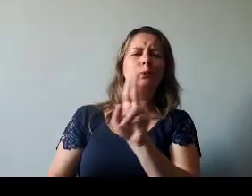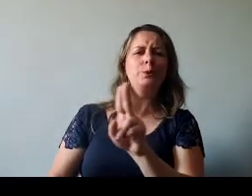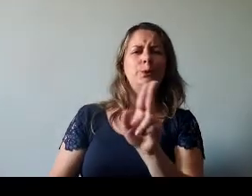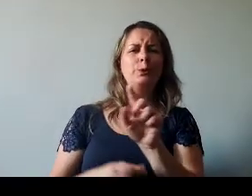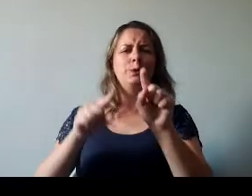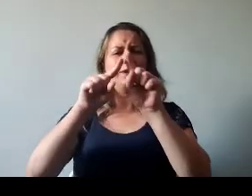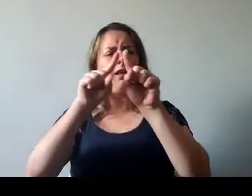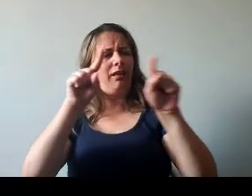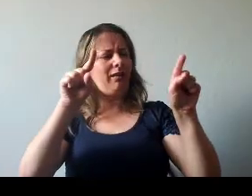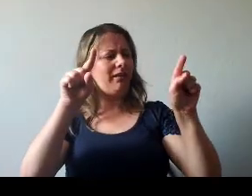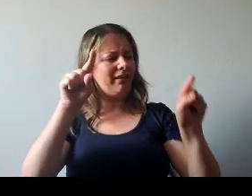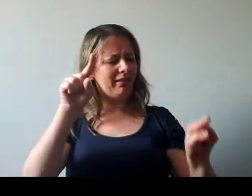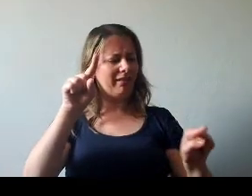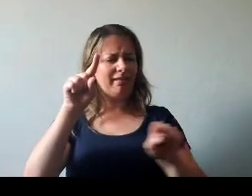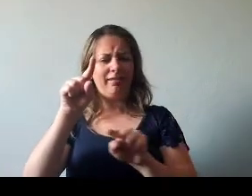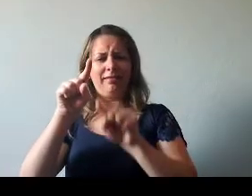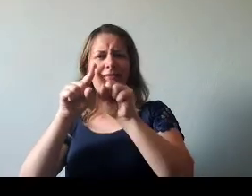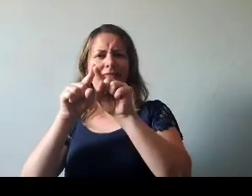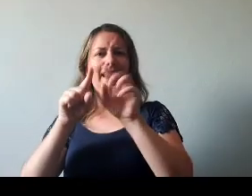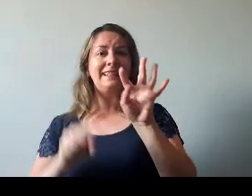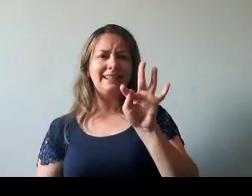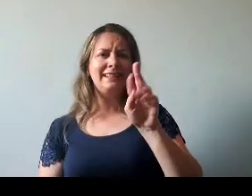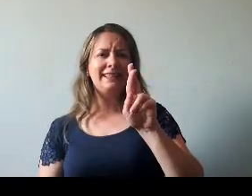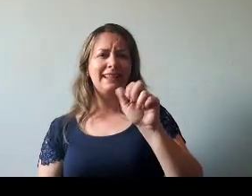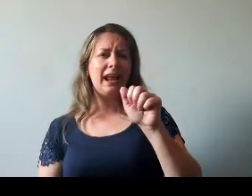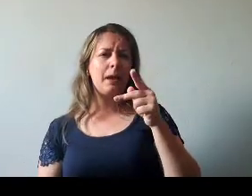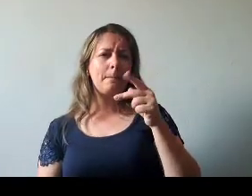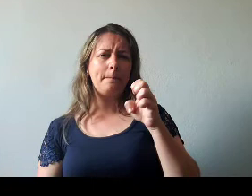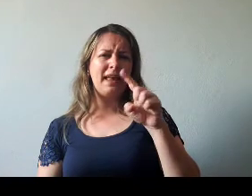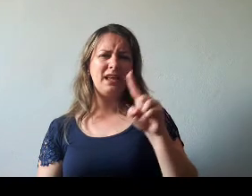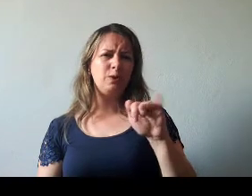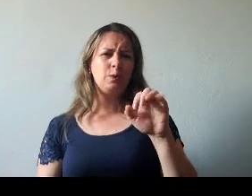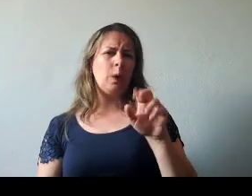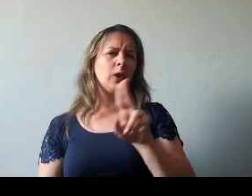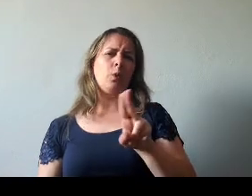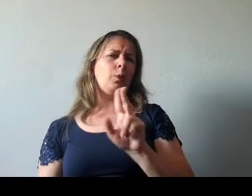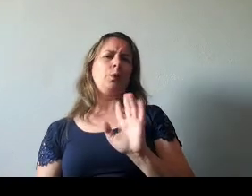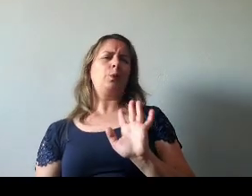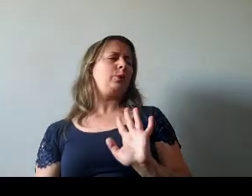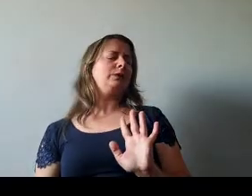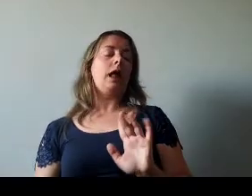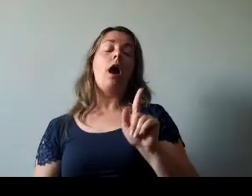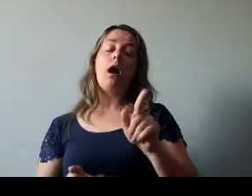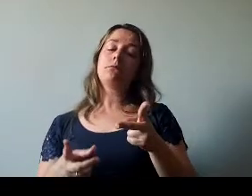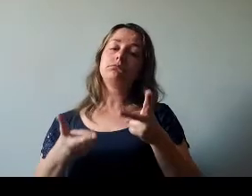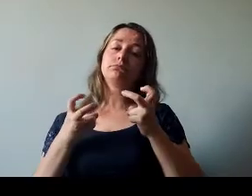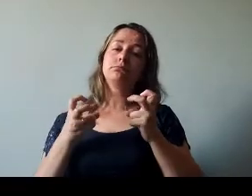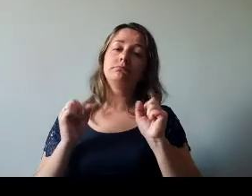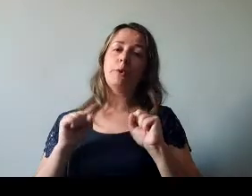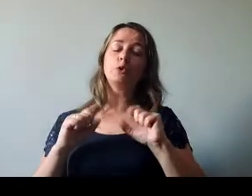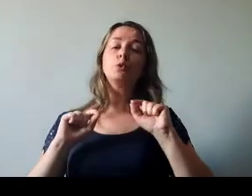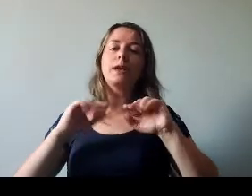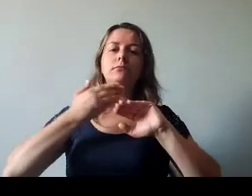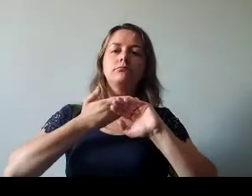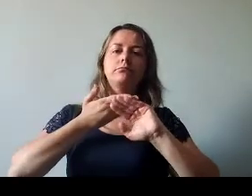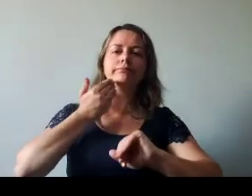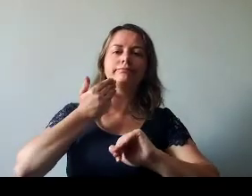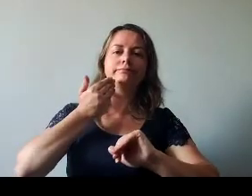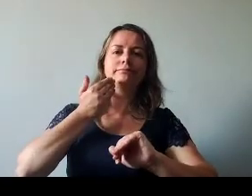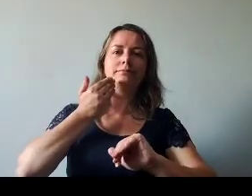fórmula da área do trapézio, tá bom. Então, quando isso acontece, você pode dividir a figura no meio, igual aqui eu já dividi,